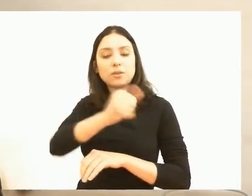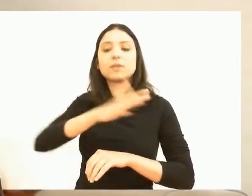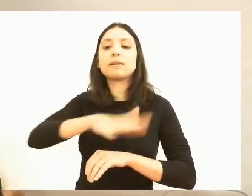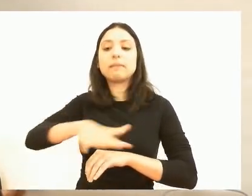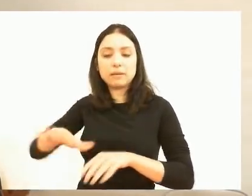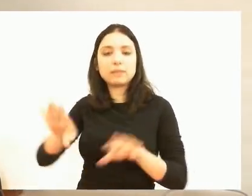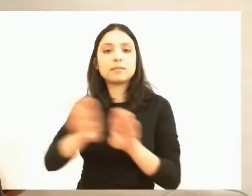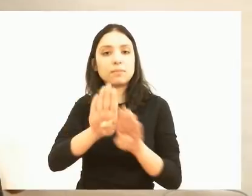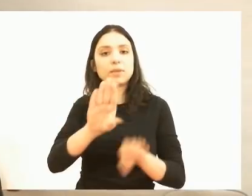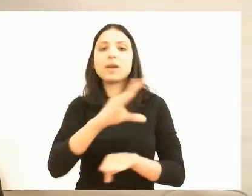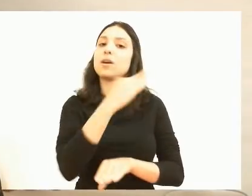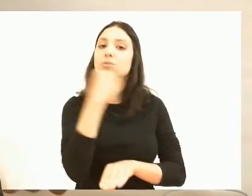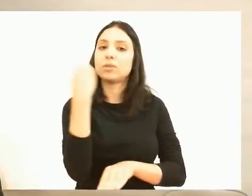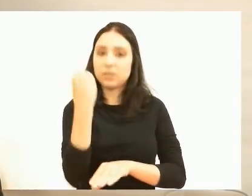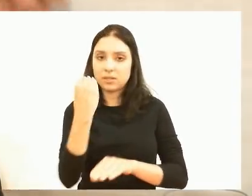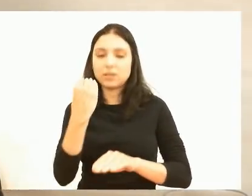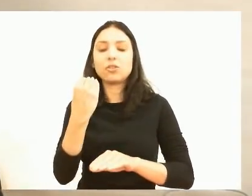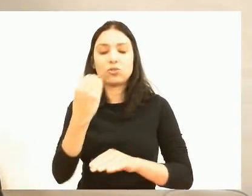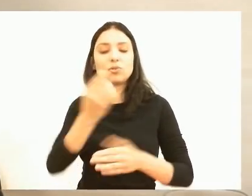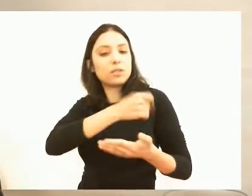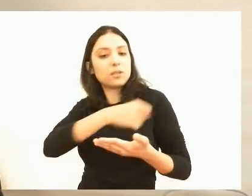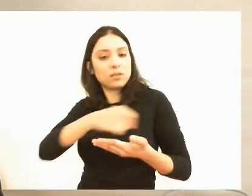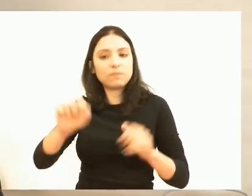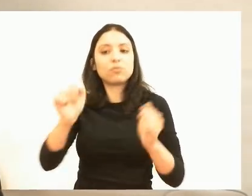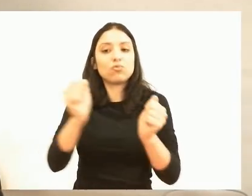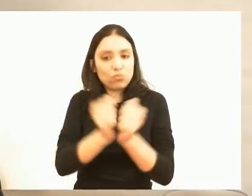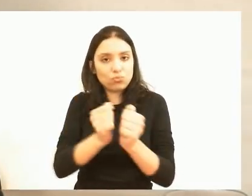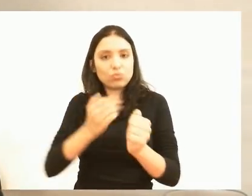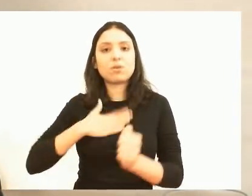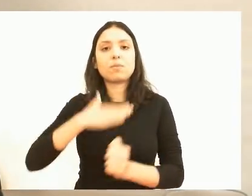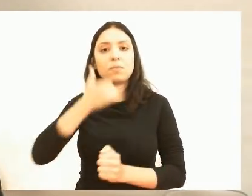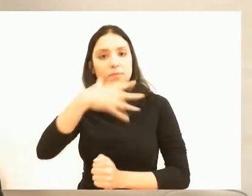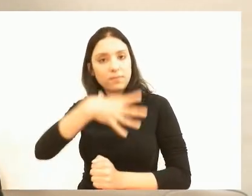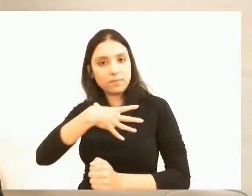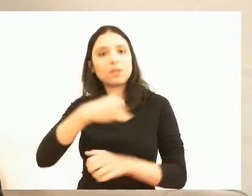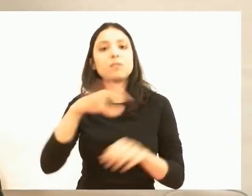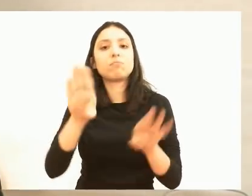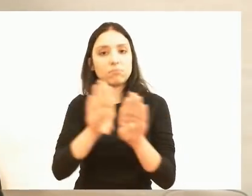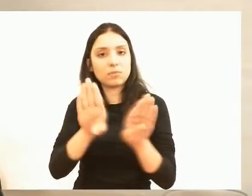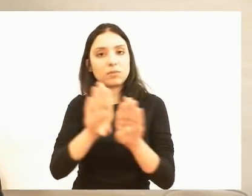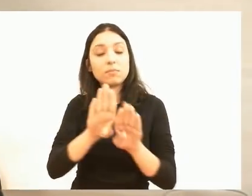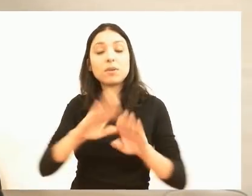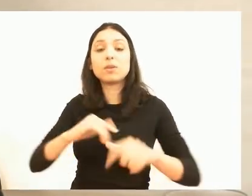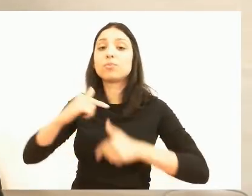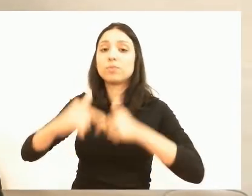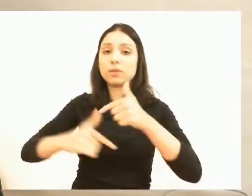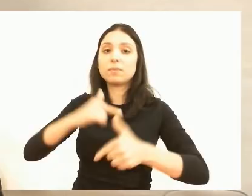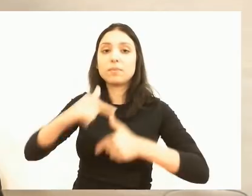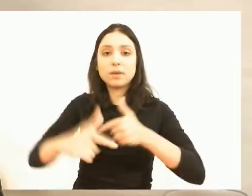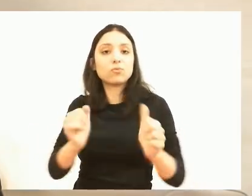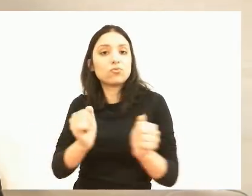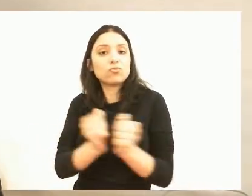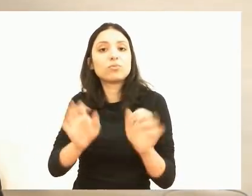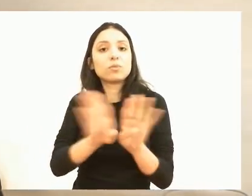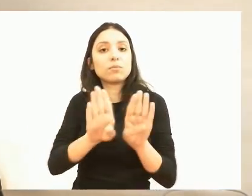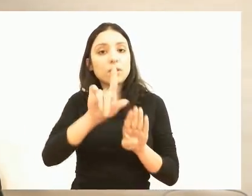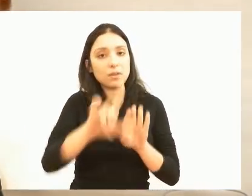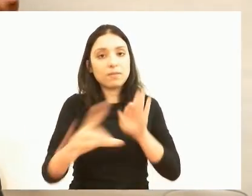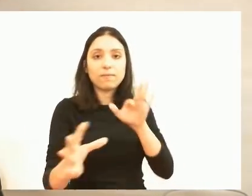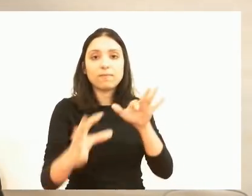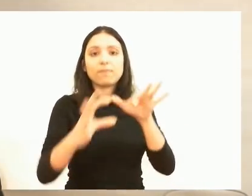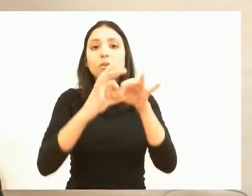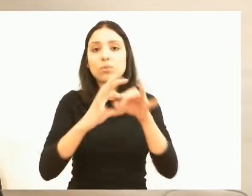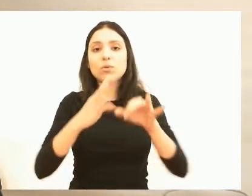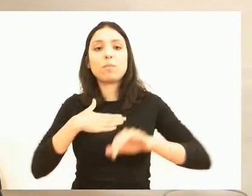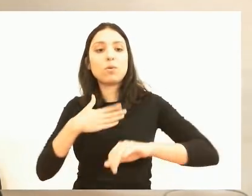em parceria com a accor é essa esse trabalho da ceal ea cena esqueci de falar porque é muito vinculado o meu trabalho